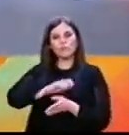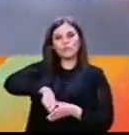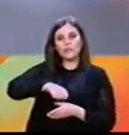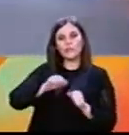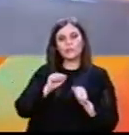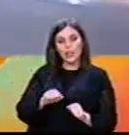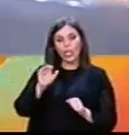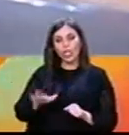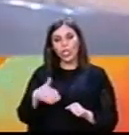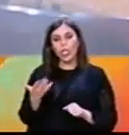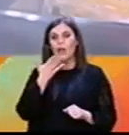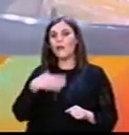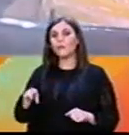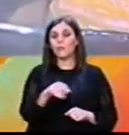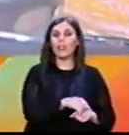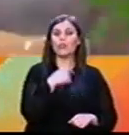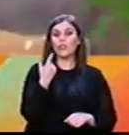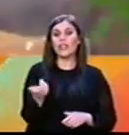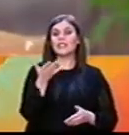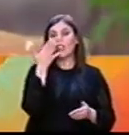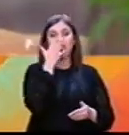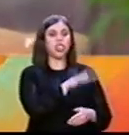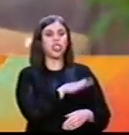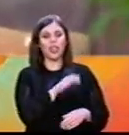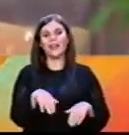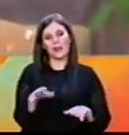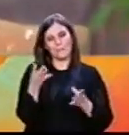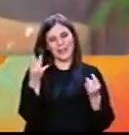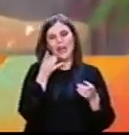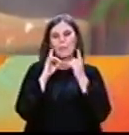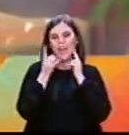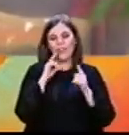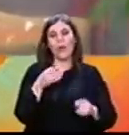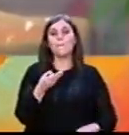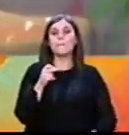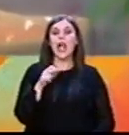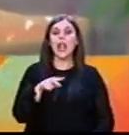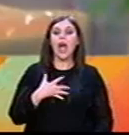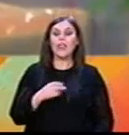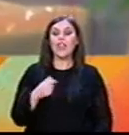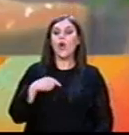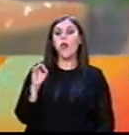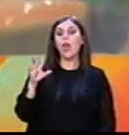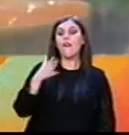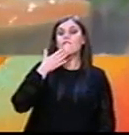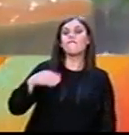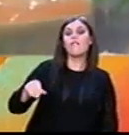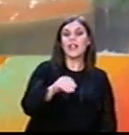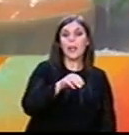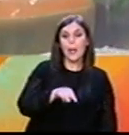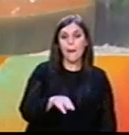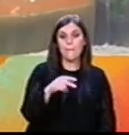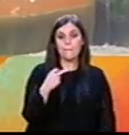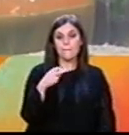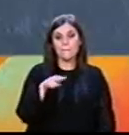panar, que tu dizes que não serve para nada, para panar os nossos rissóis, eu sugeri a farinha de mandioca. Foi. E vou-te dizer porquê.